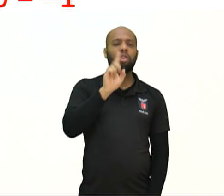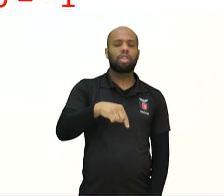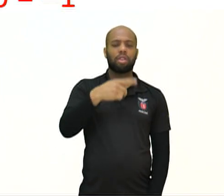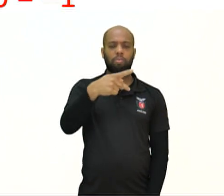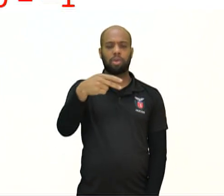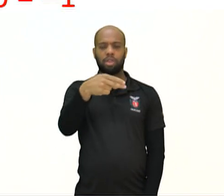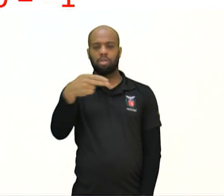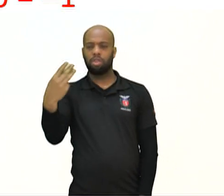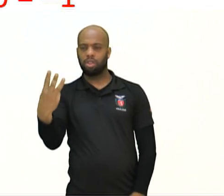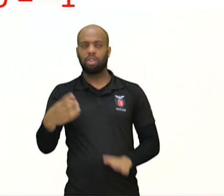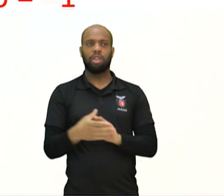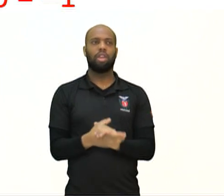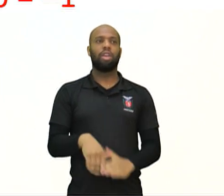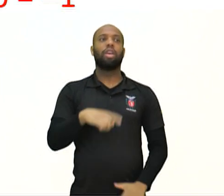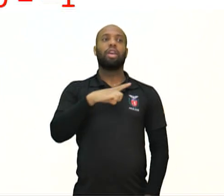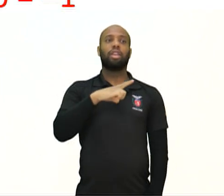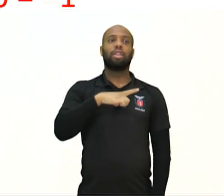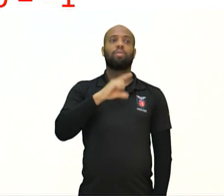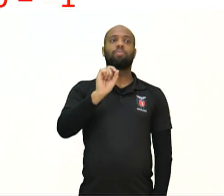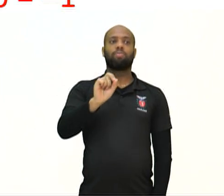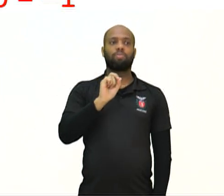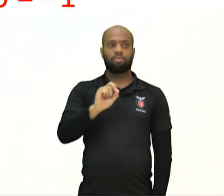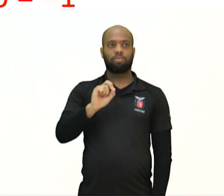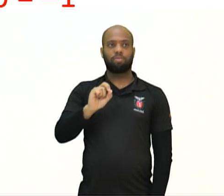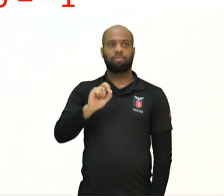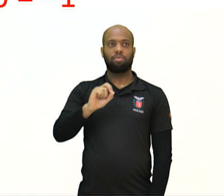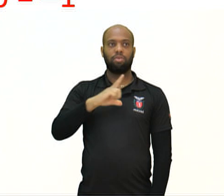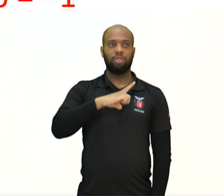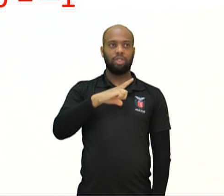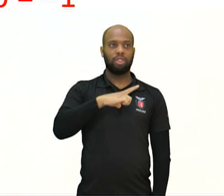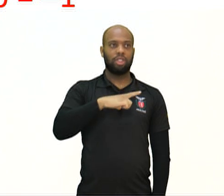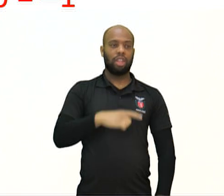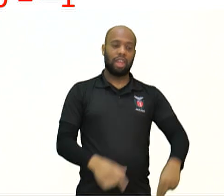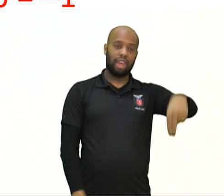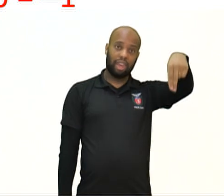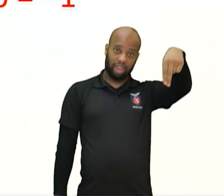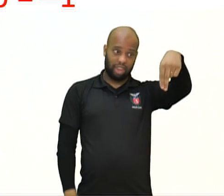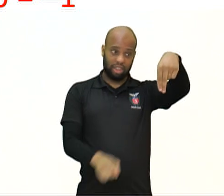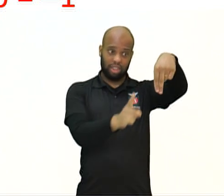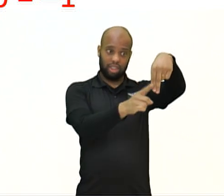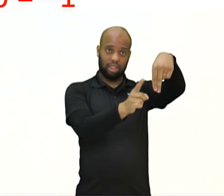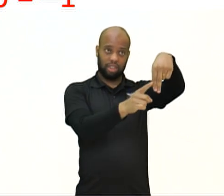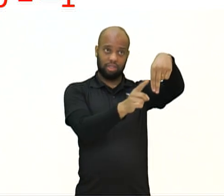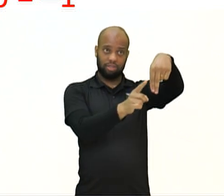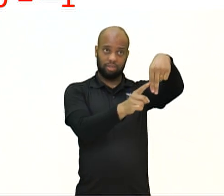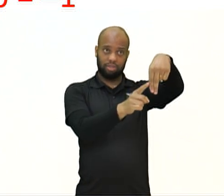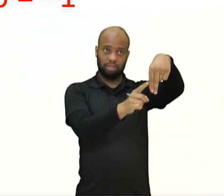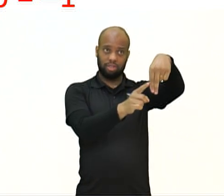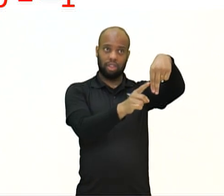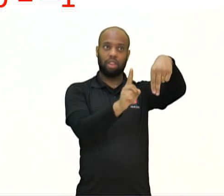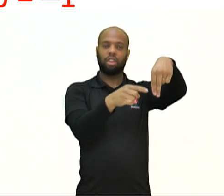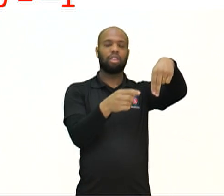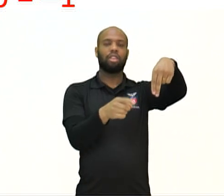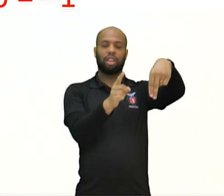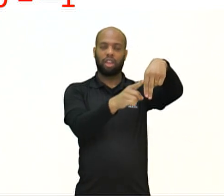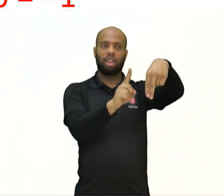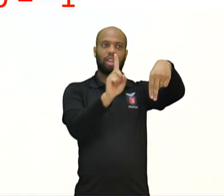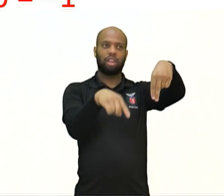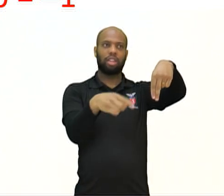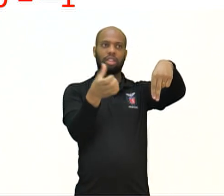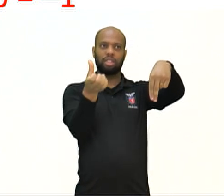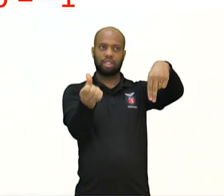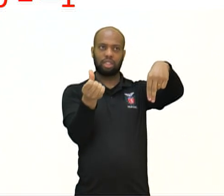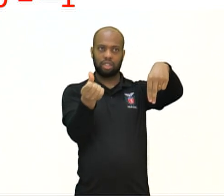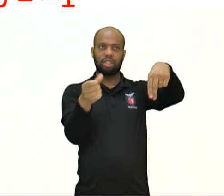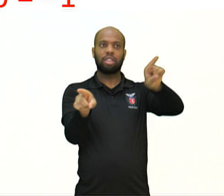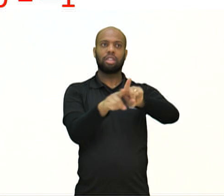3. Temos que o nosso N é o expoente, né, que é o 6. Temos que o